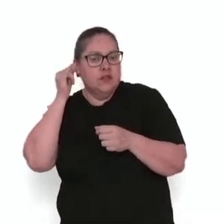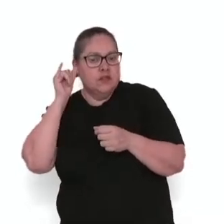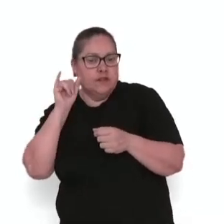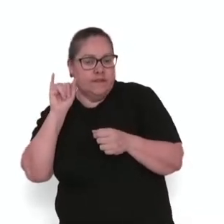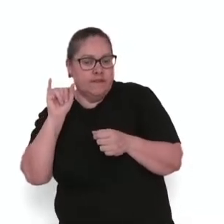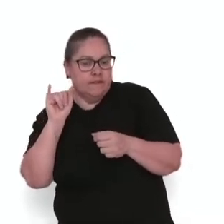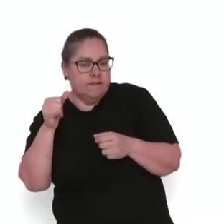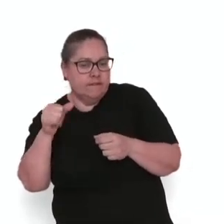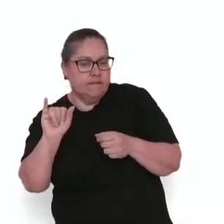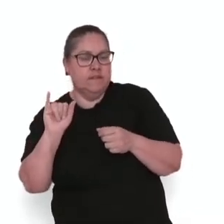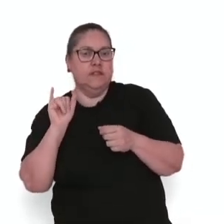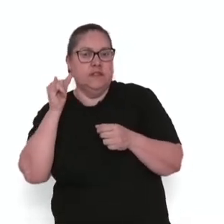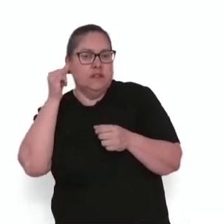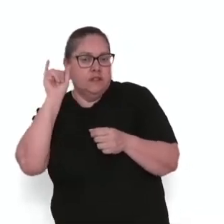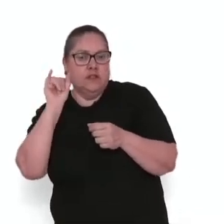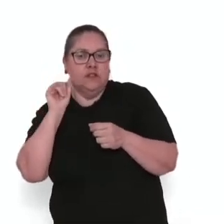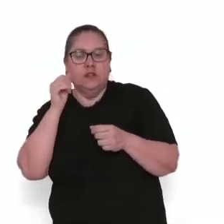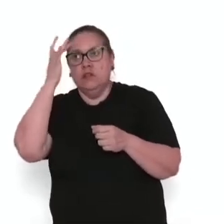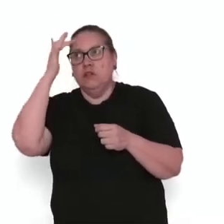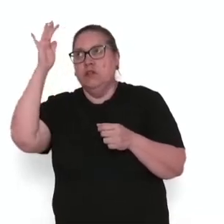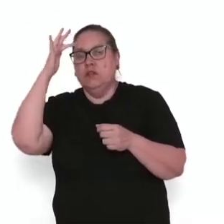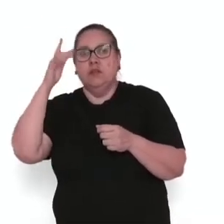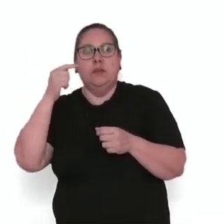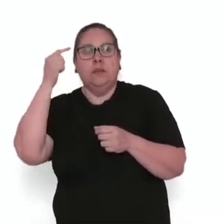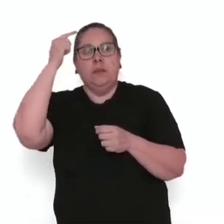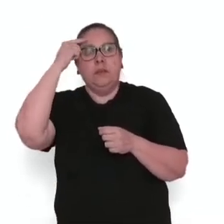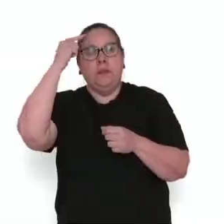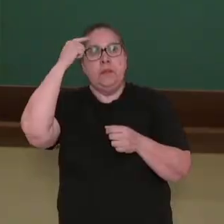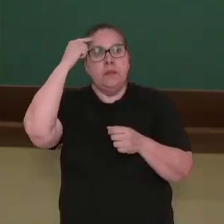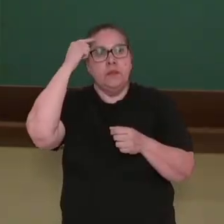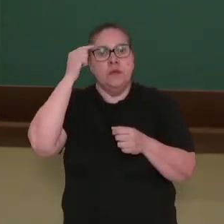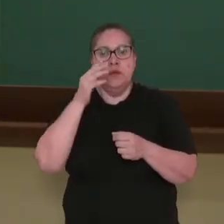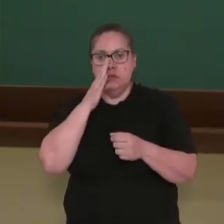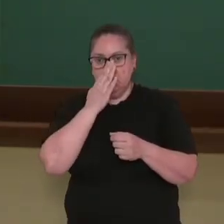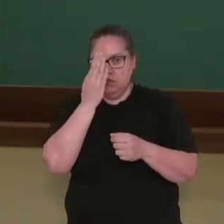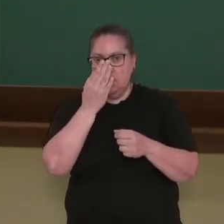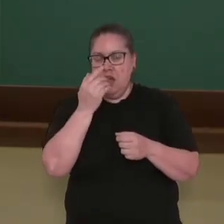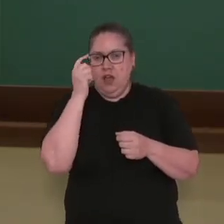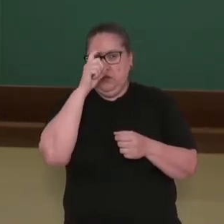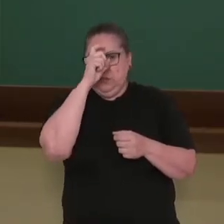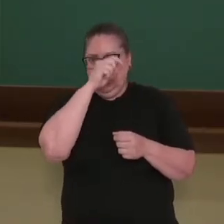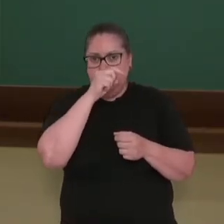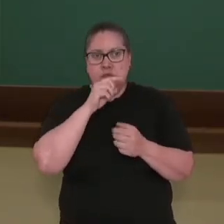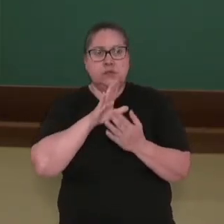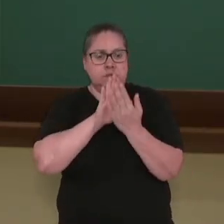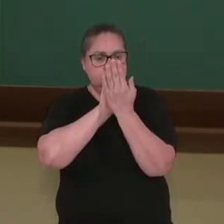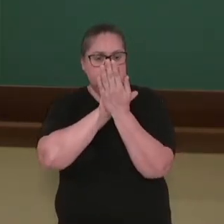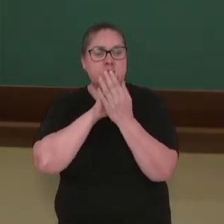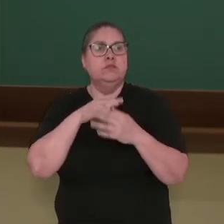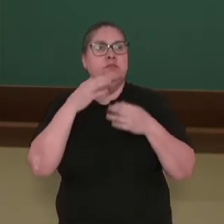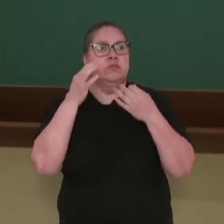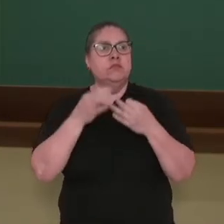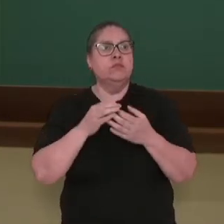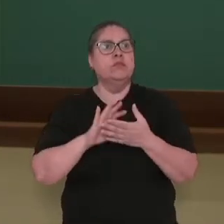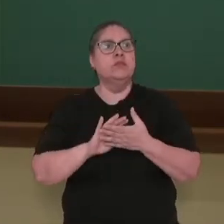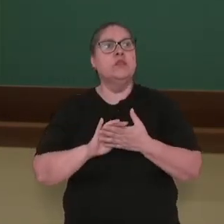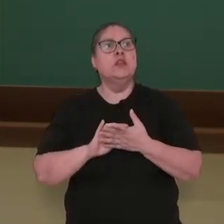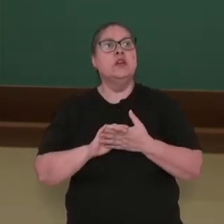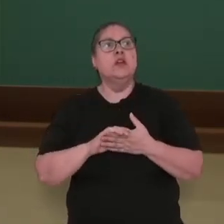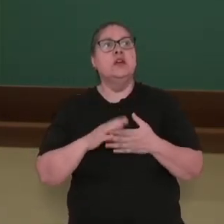uma das questões mais importantes é começar a responder pelos nossos problemas, resolver, não esperar que eles sejam resolvidos com o tempo